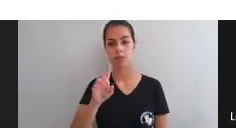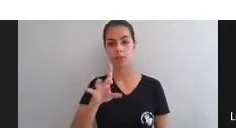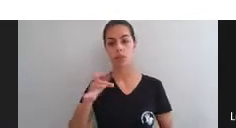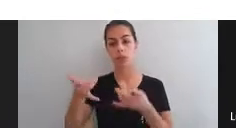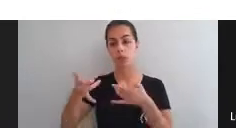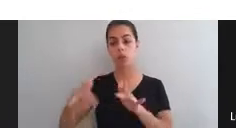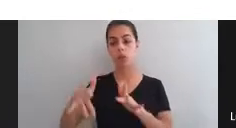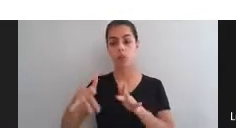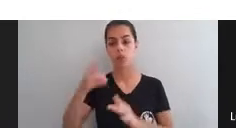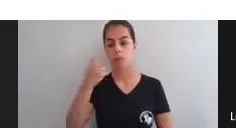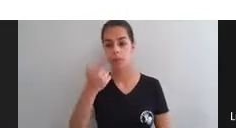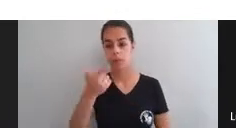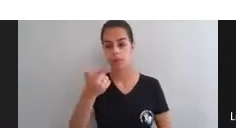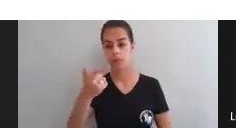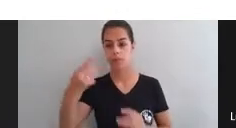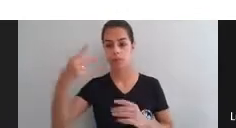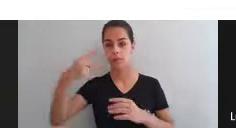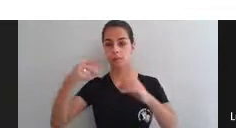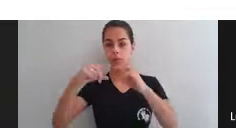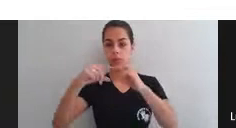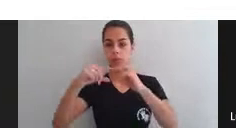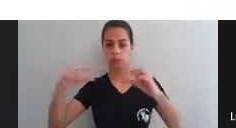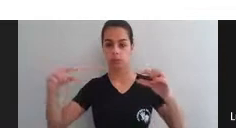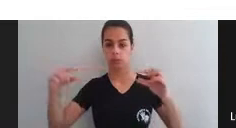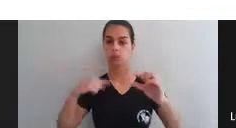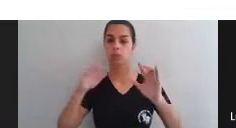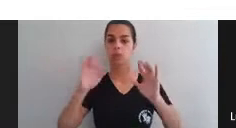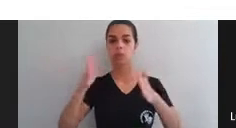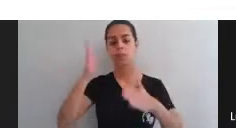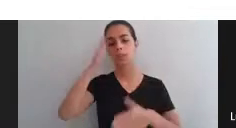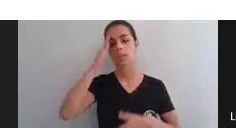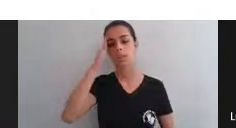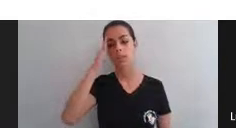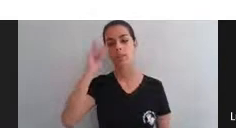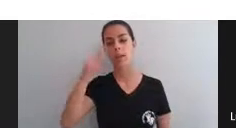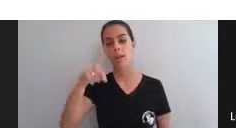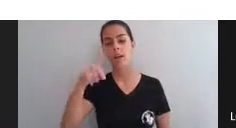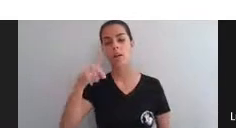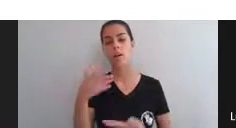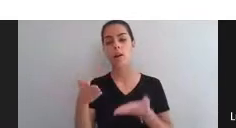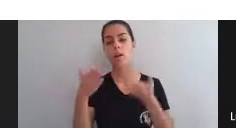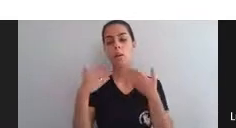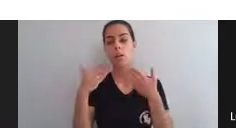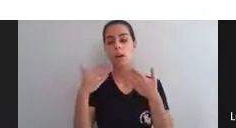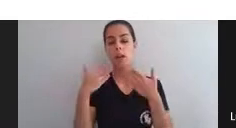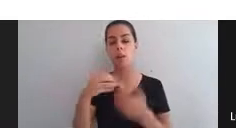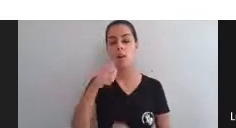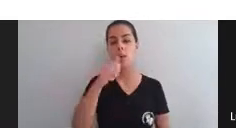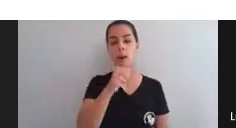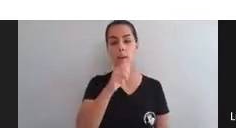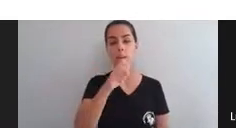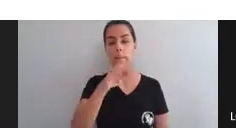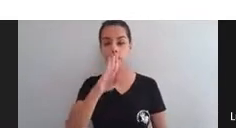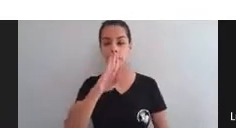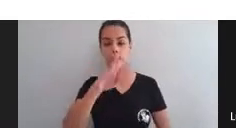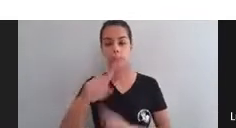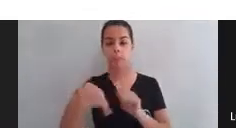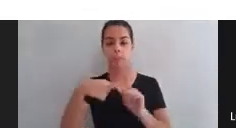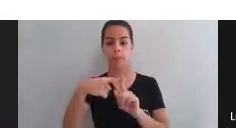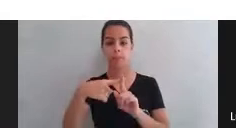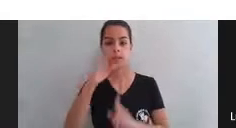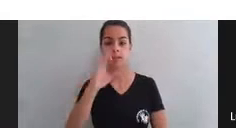aqui. E esses termos aqui a gente já sabe quais são, que são exatamente o calor de AB mais o calor de